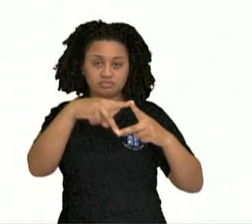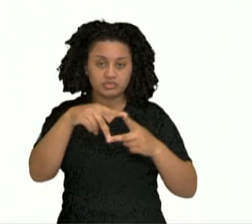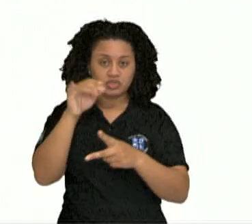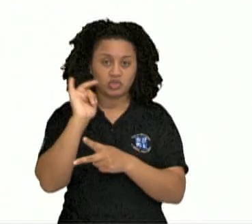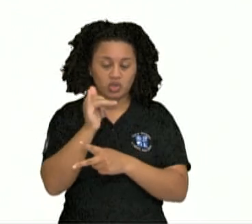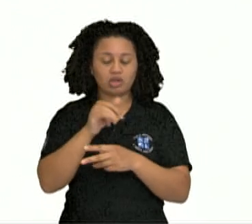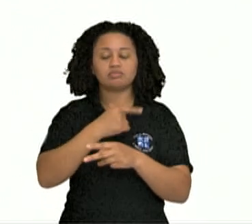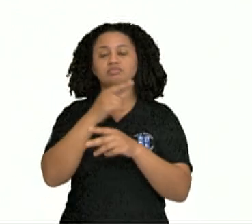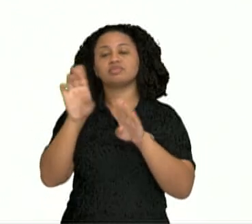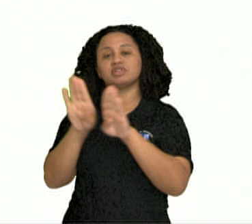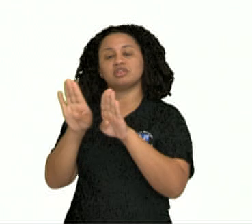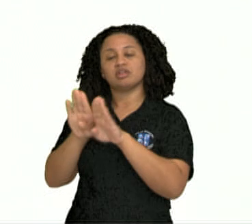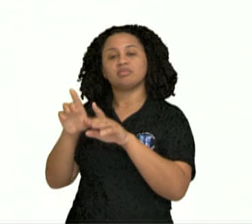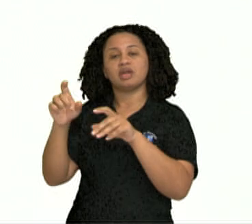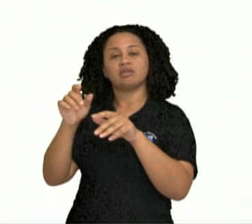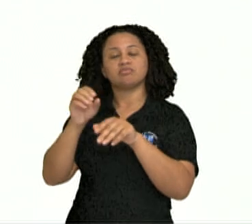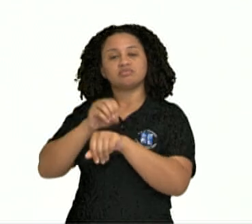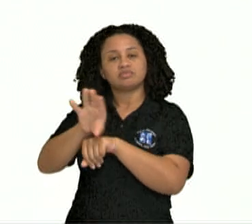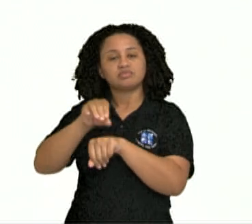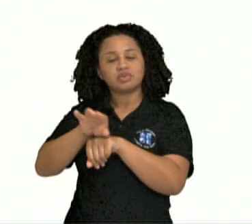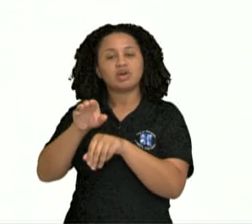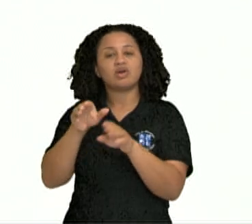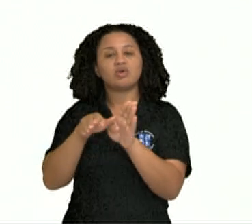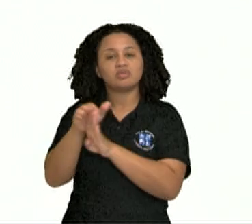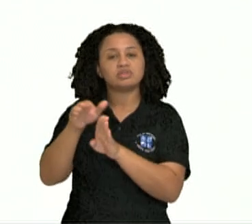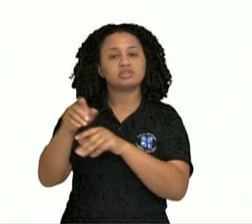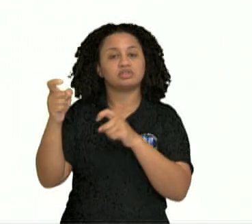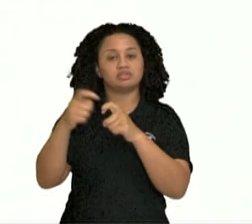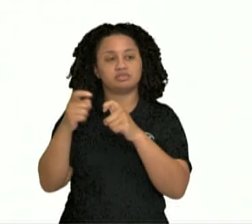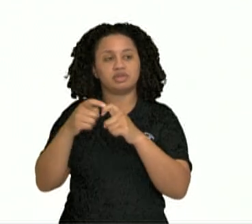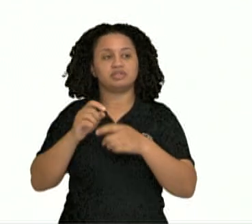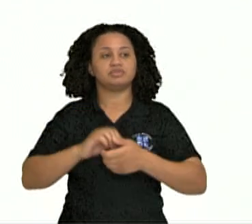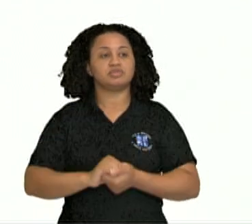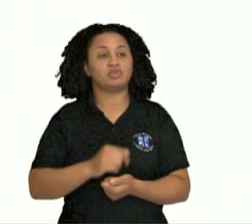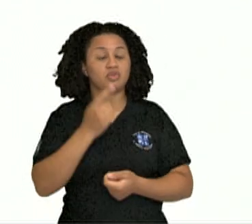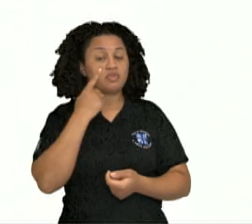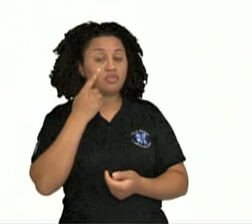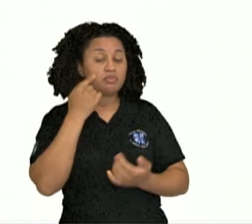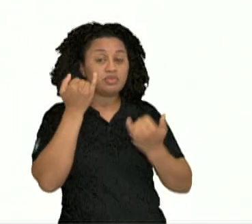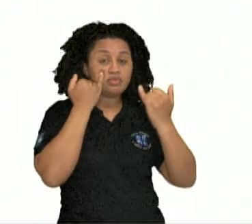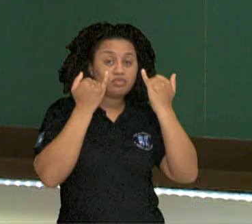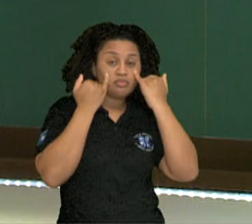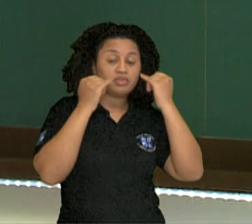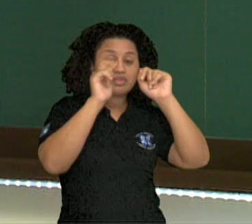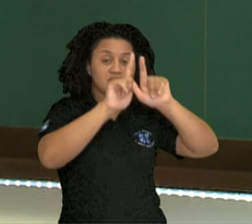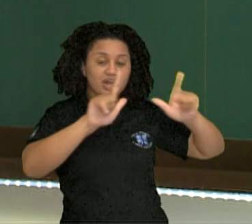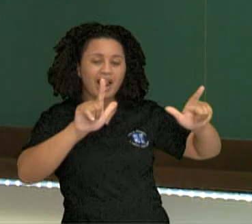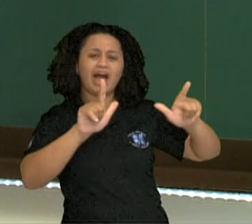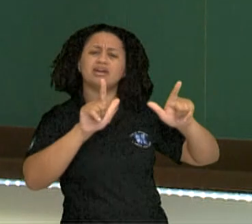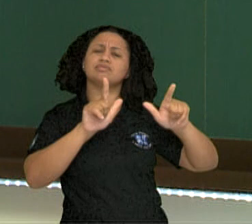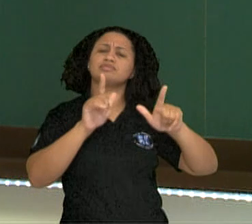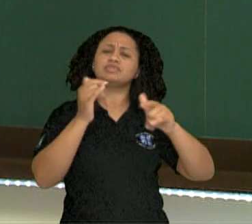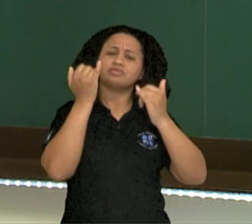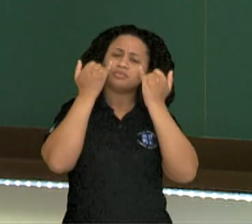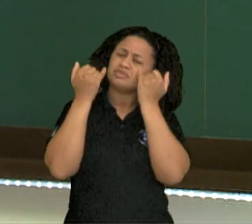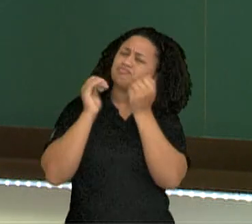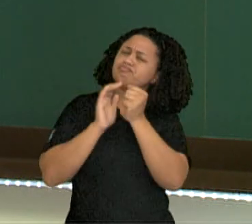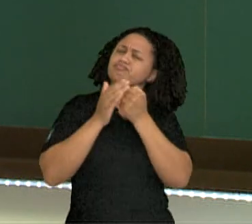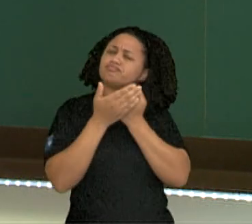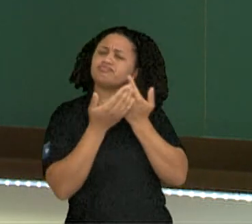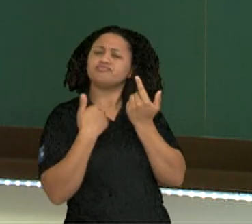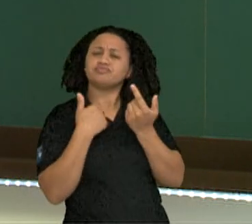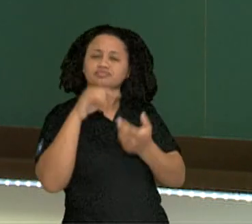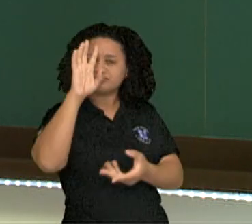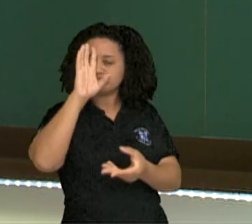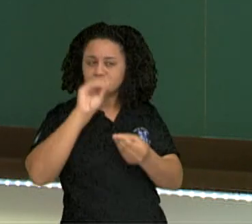médica, localizamos las informaciones implícitas y explícitas en los textos, vimos cómo